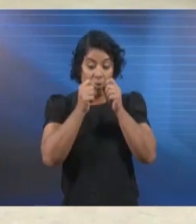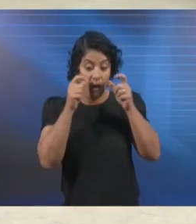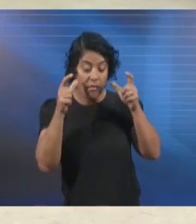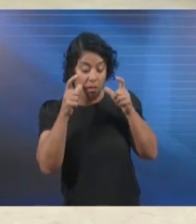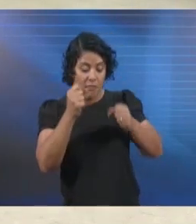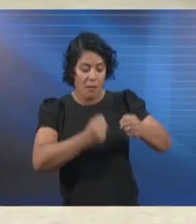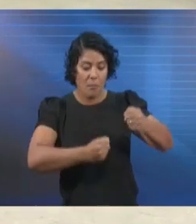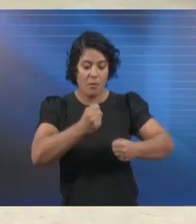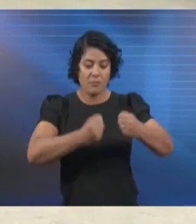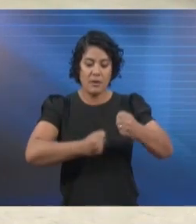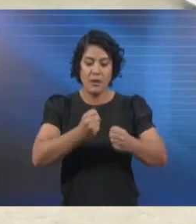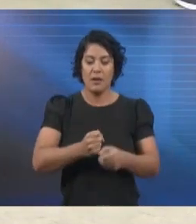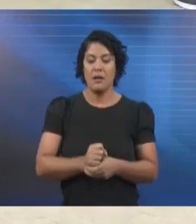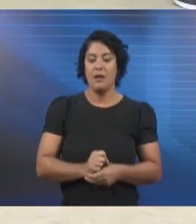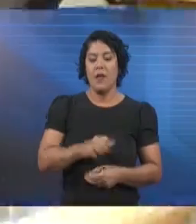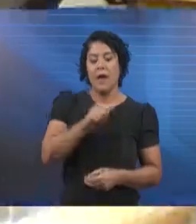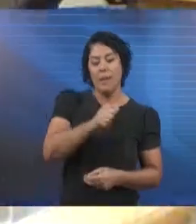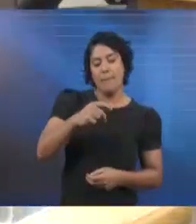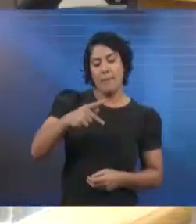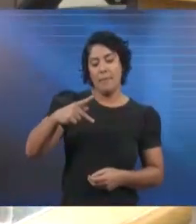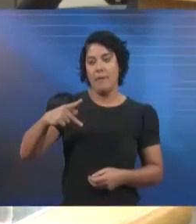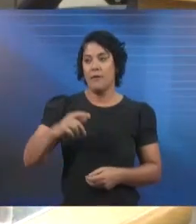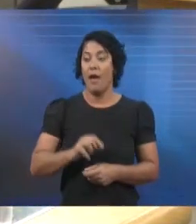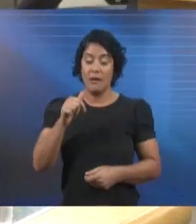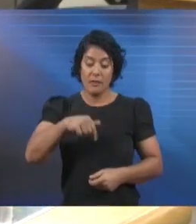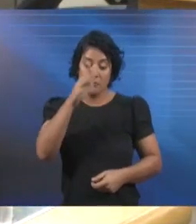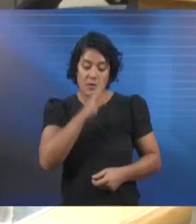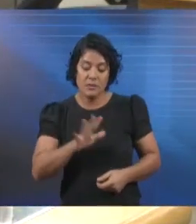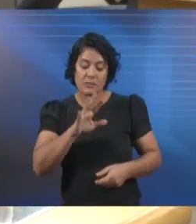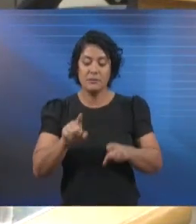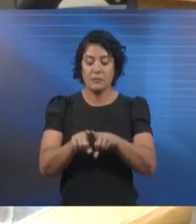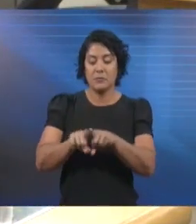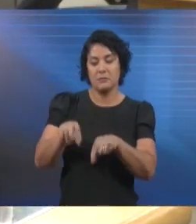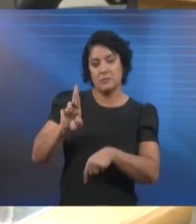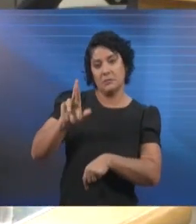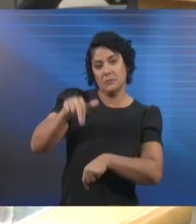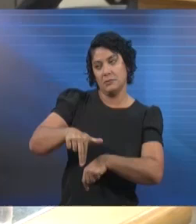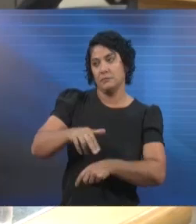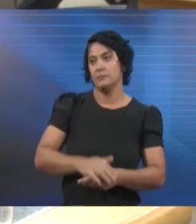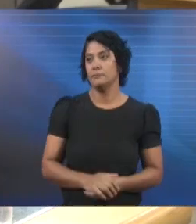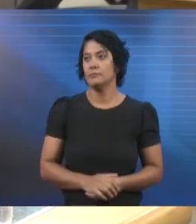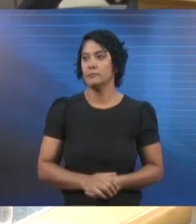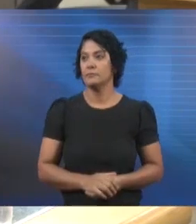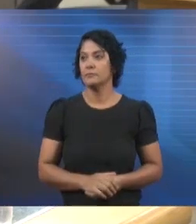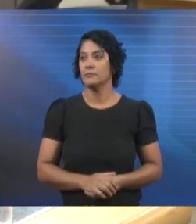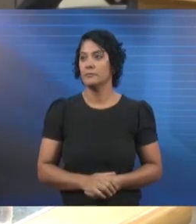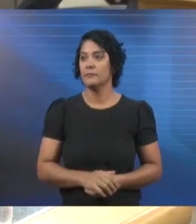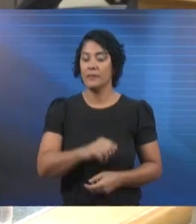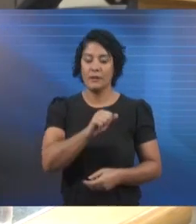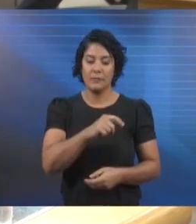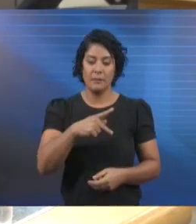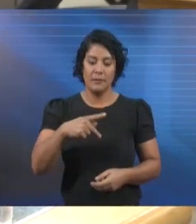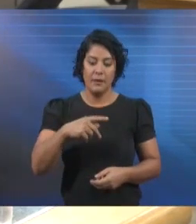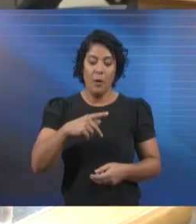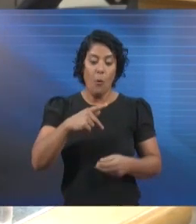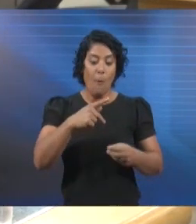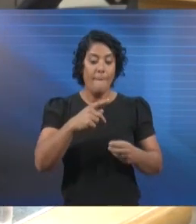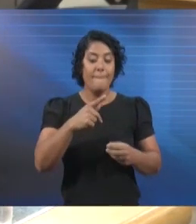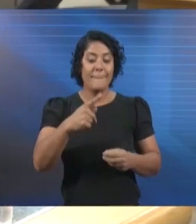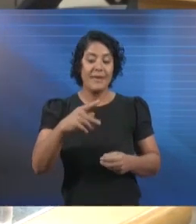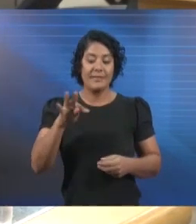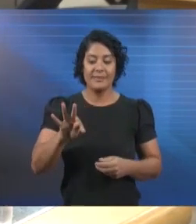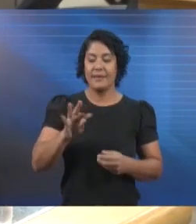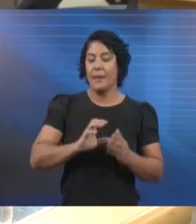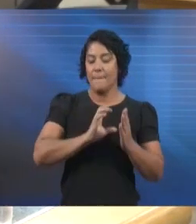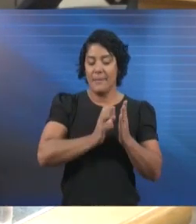motoristas por aplicativos em todo o Brasil especialmente aqui do Rio Grande do Norte como se sabe o PT que era partido das Trevas partido